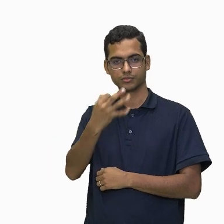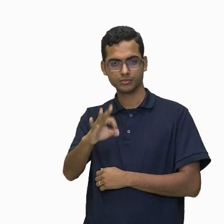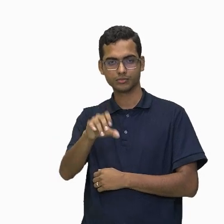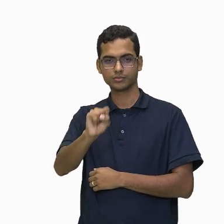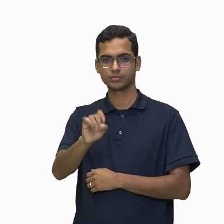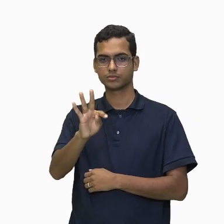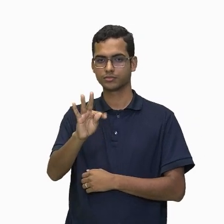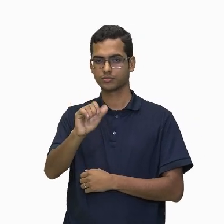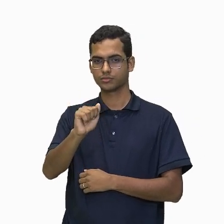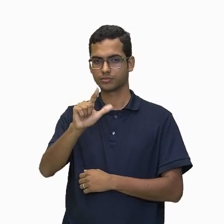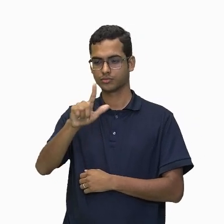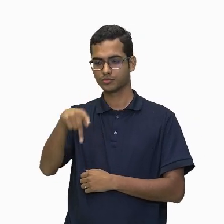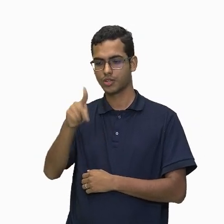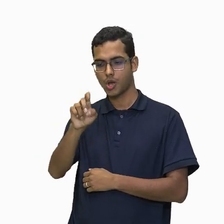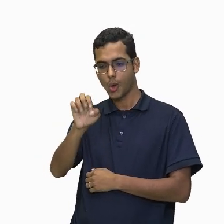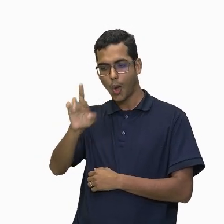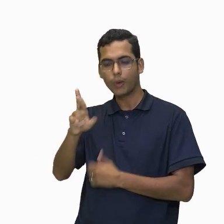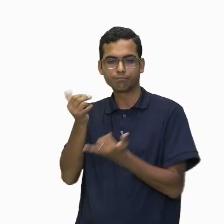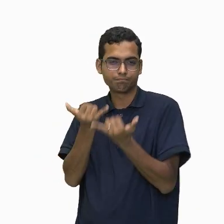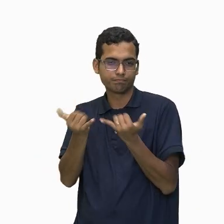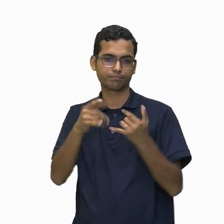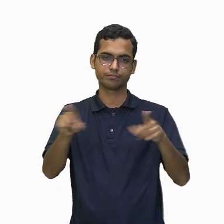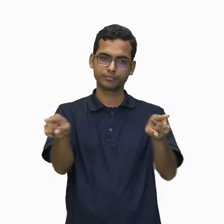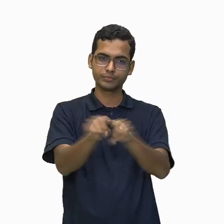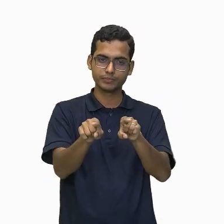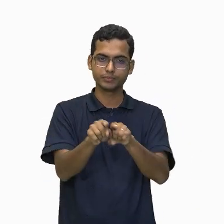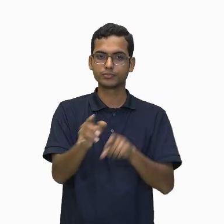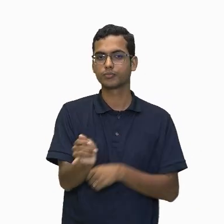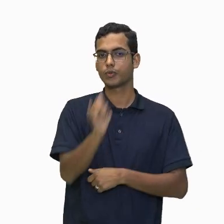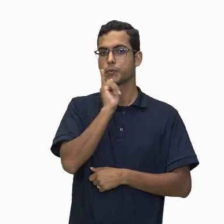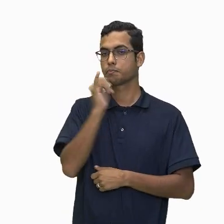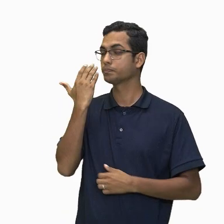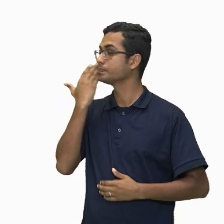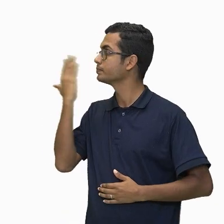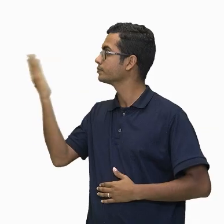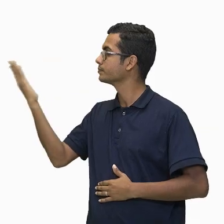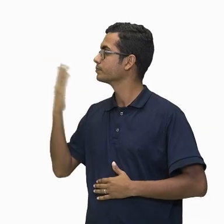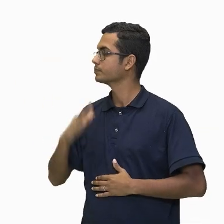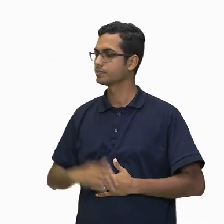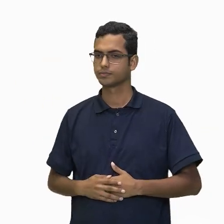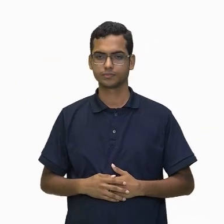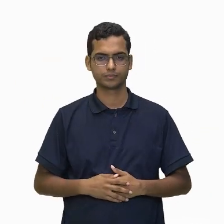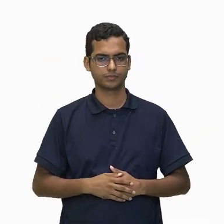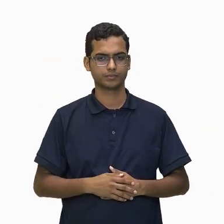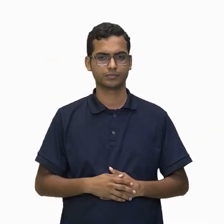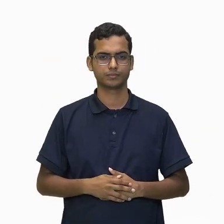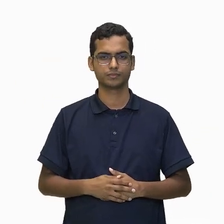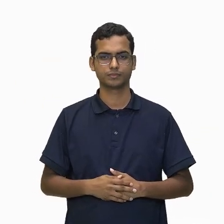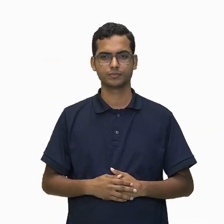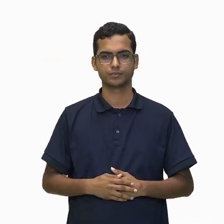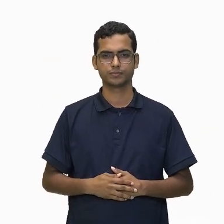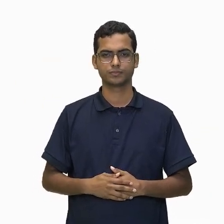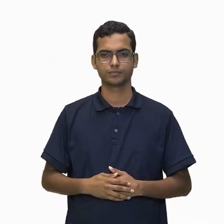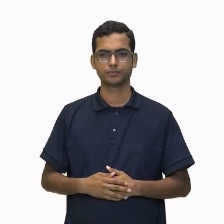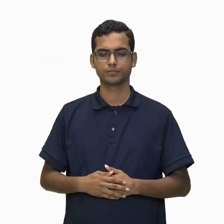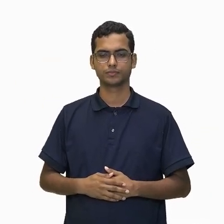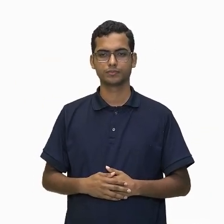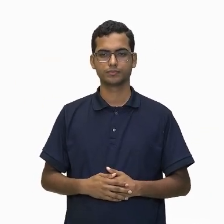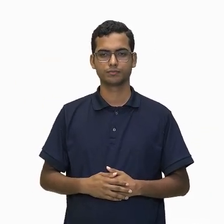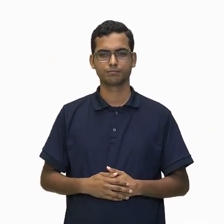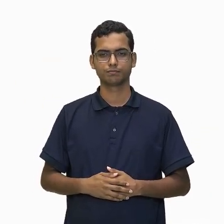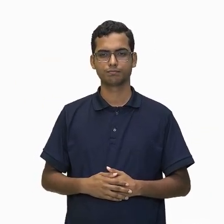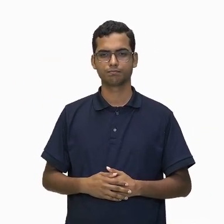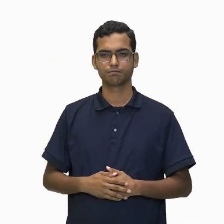ver um exemplo aqui. I stan this band. I stan this band. Que